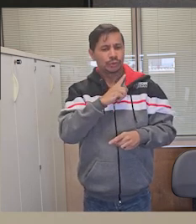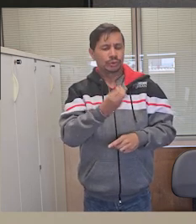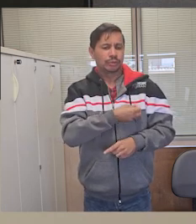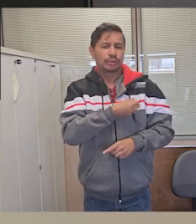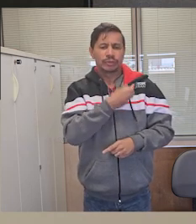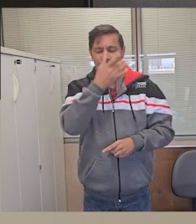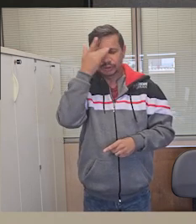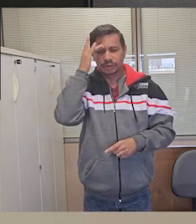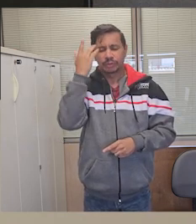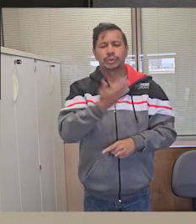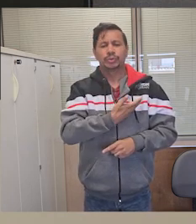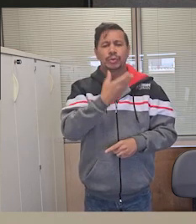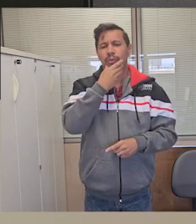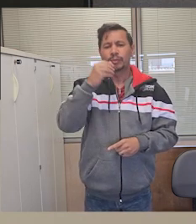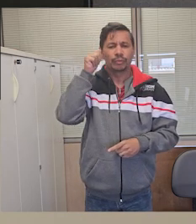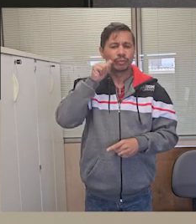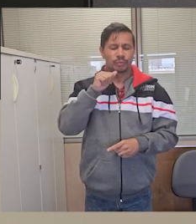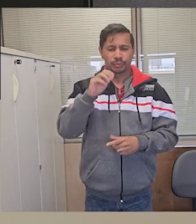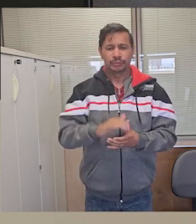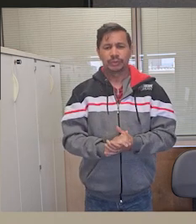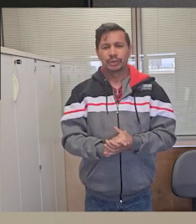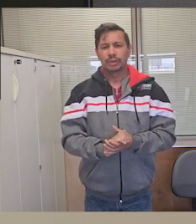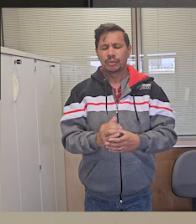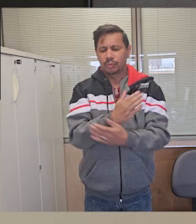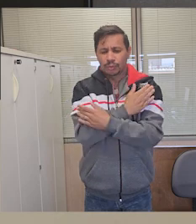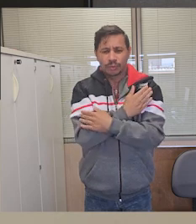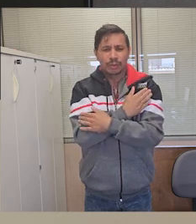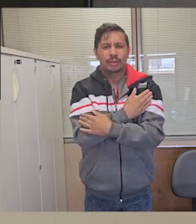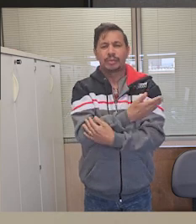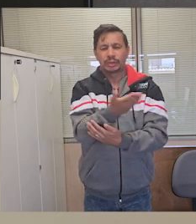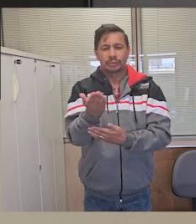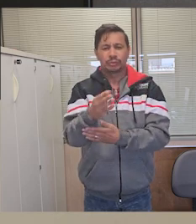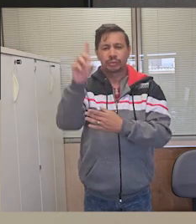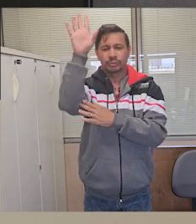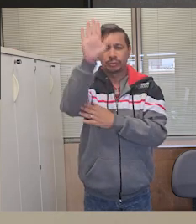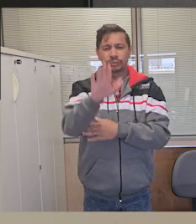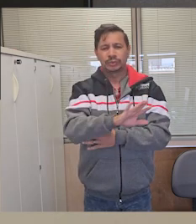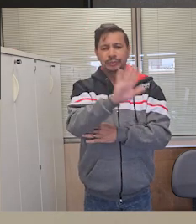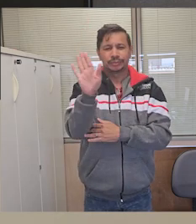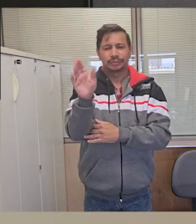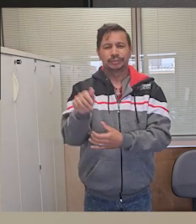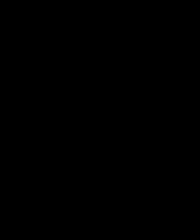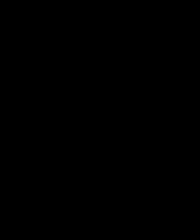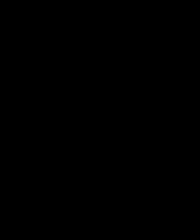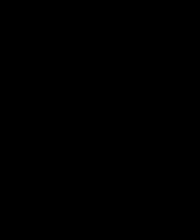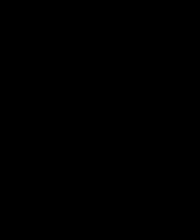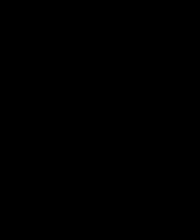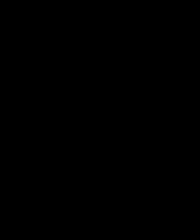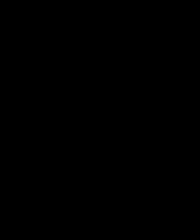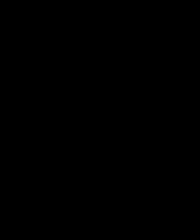e dificultar a vida dos companheiros e das companheiras. Forte abraço, fiquem com Deus e até a próxima.